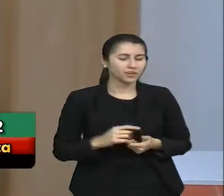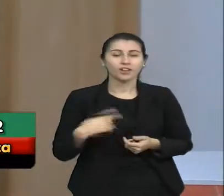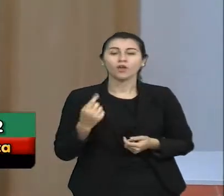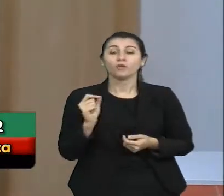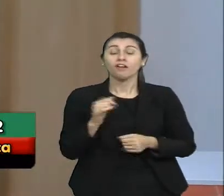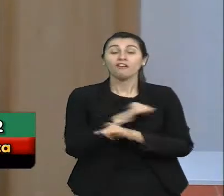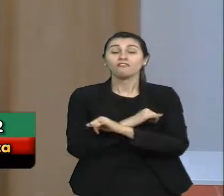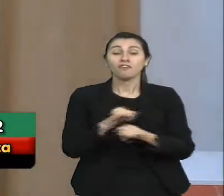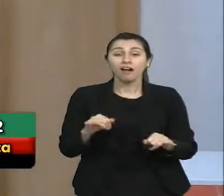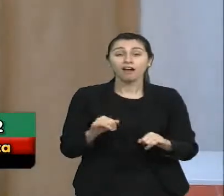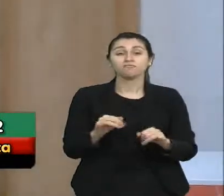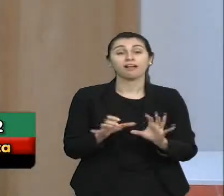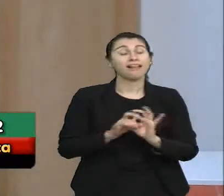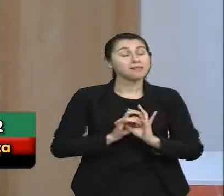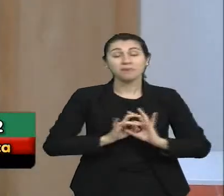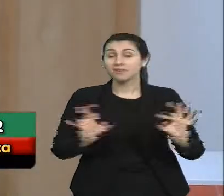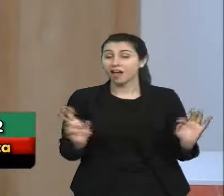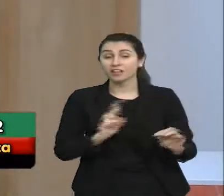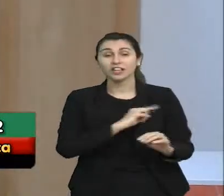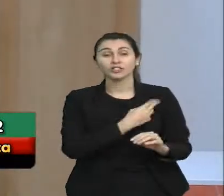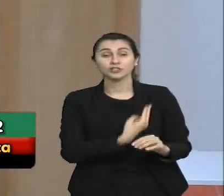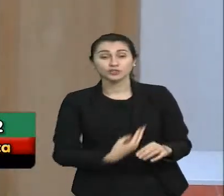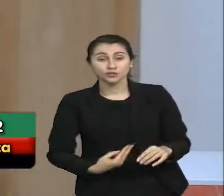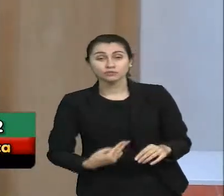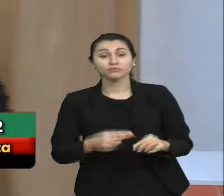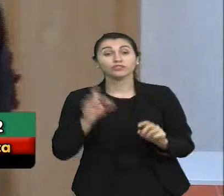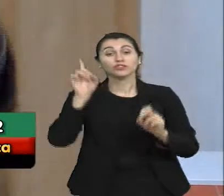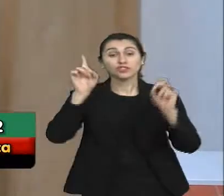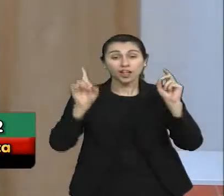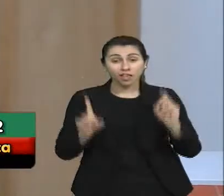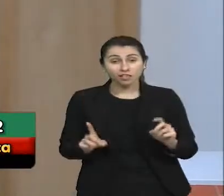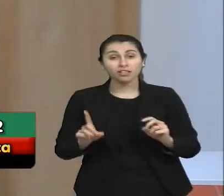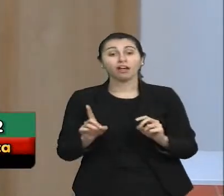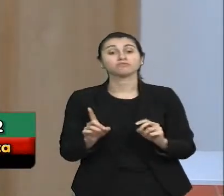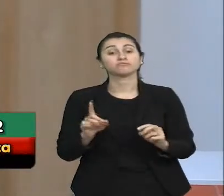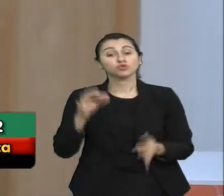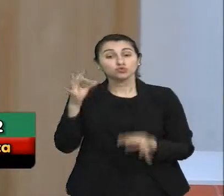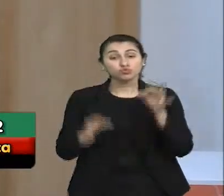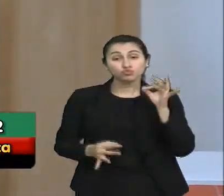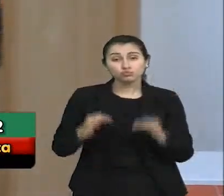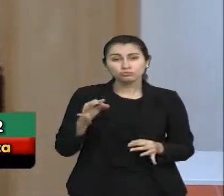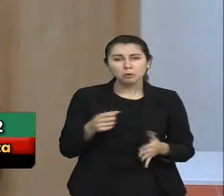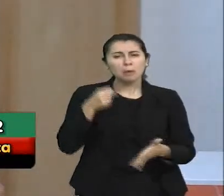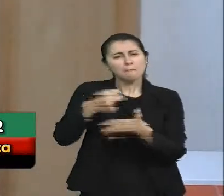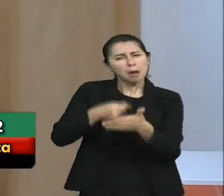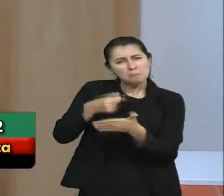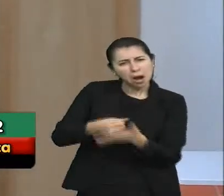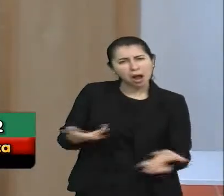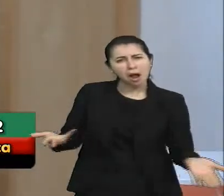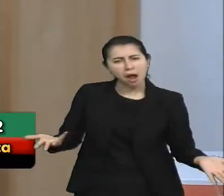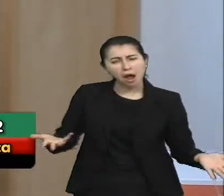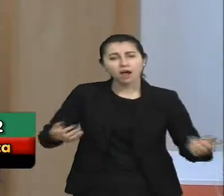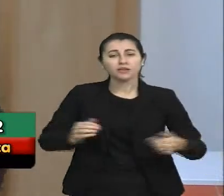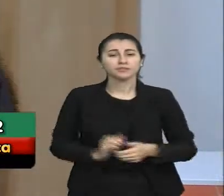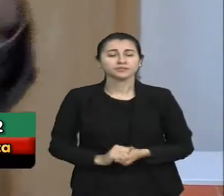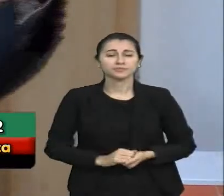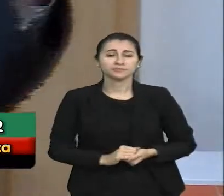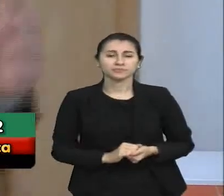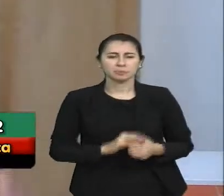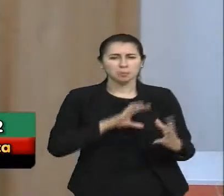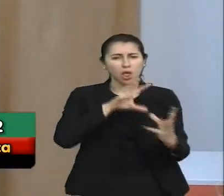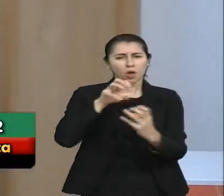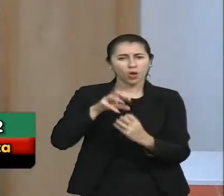liberdade religiosa, intolerância, direitos, justiça, agressões, tudo que nós